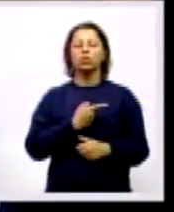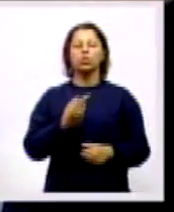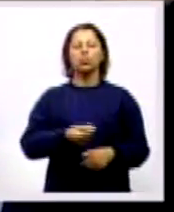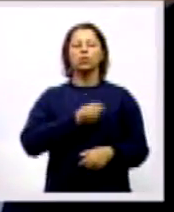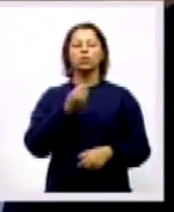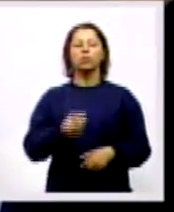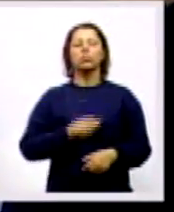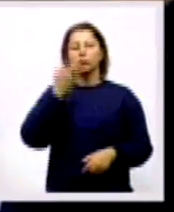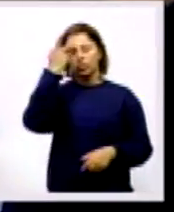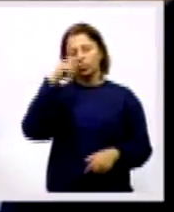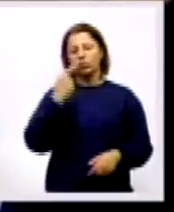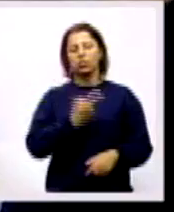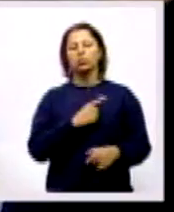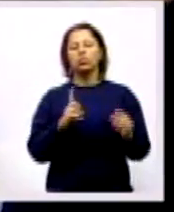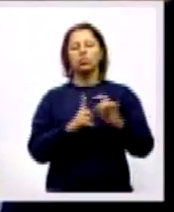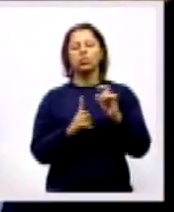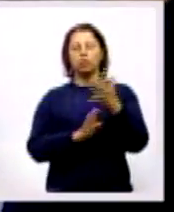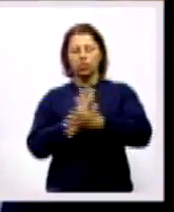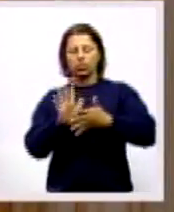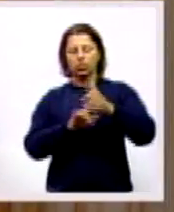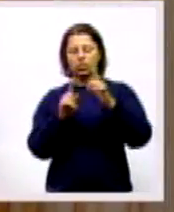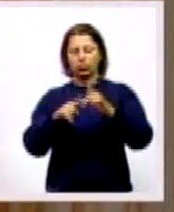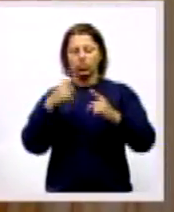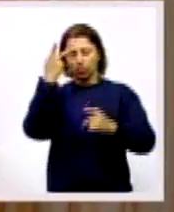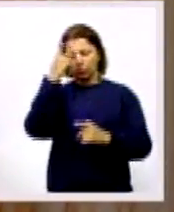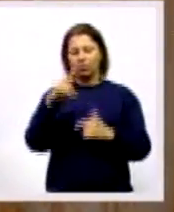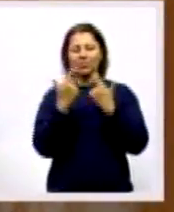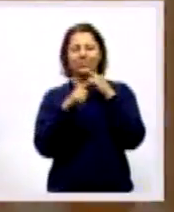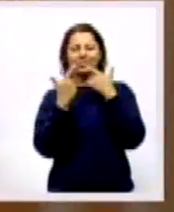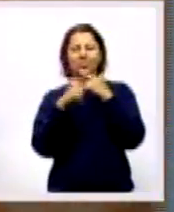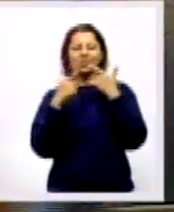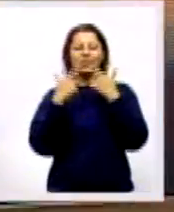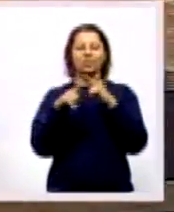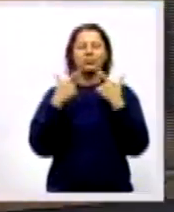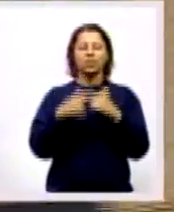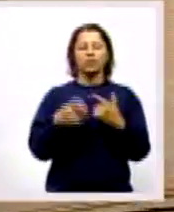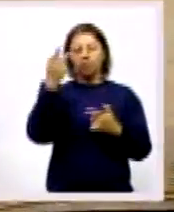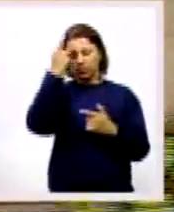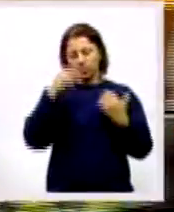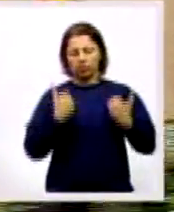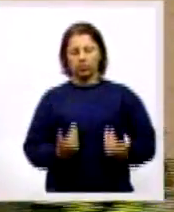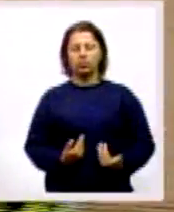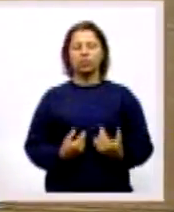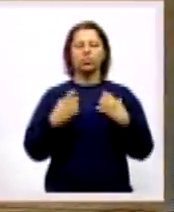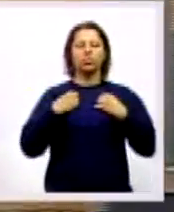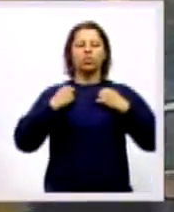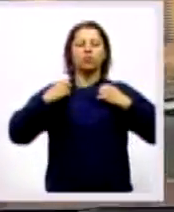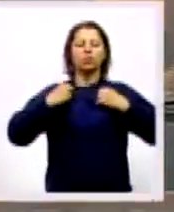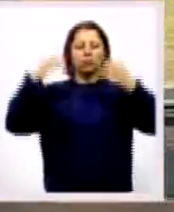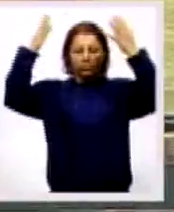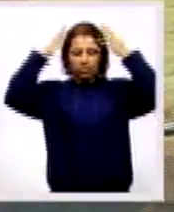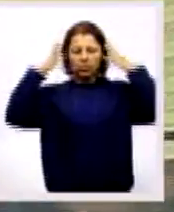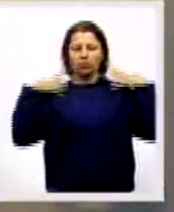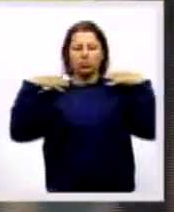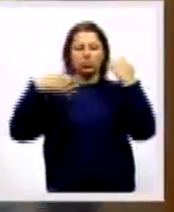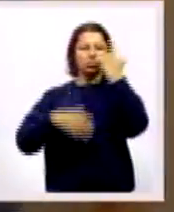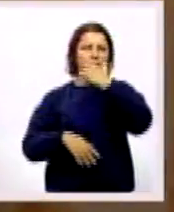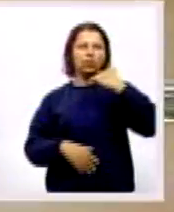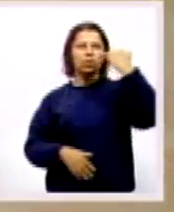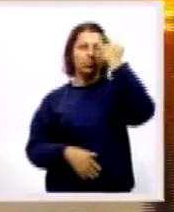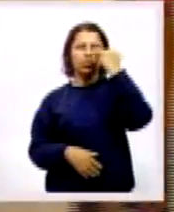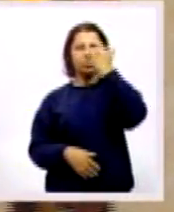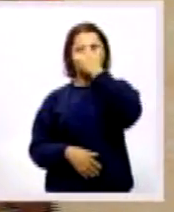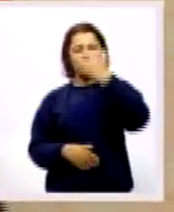vida, para a nossa palavra, para o nosso humor, para o nosso corpo, para a nossa roupa, para o nosso cabelo, para os nossos olhos, para